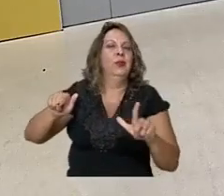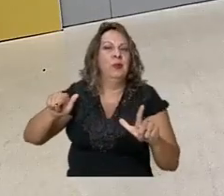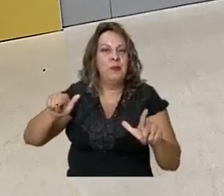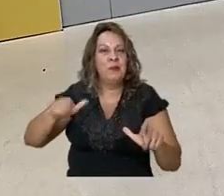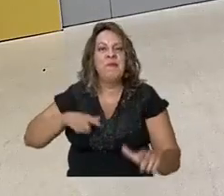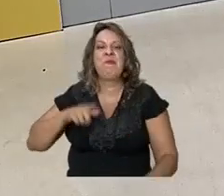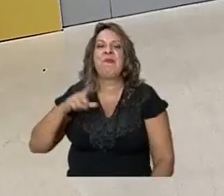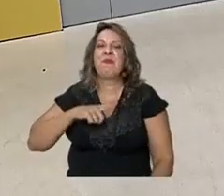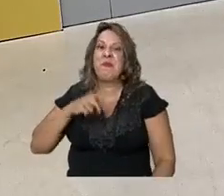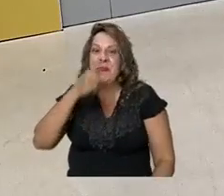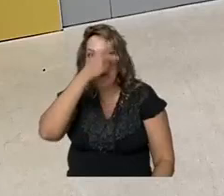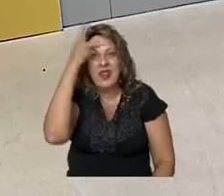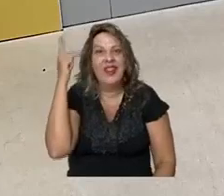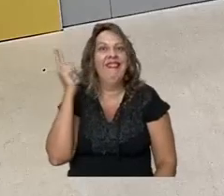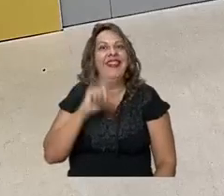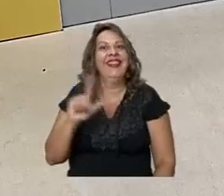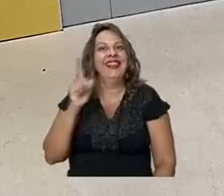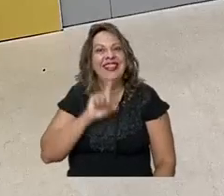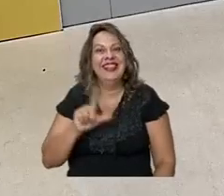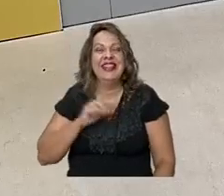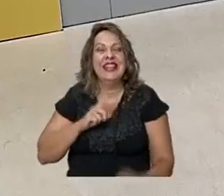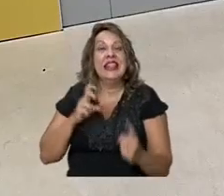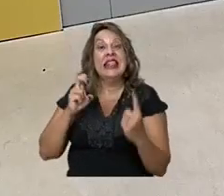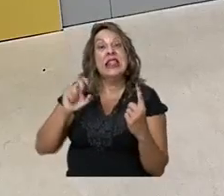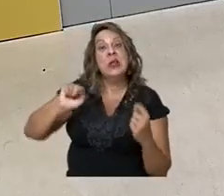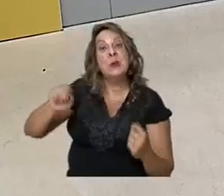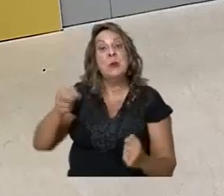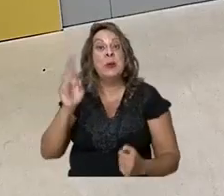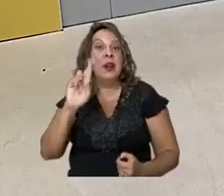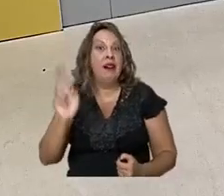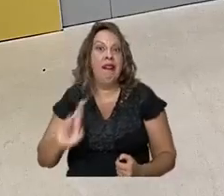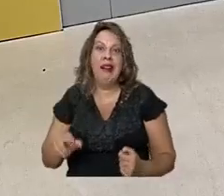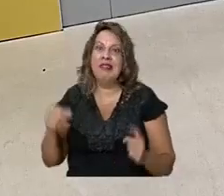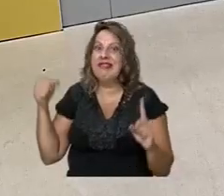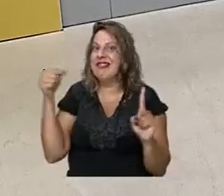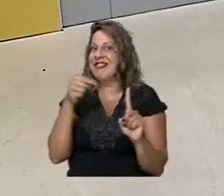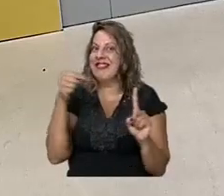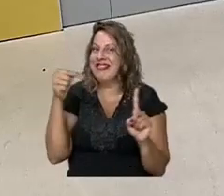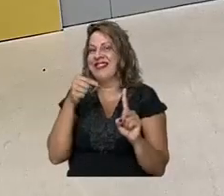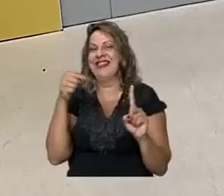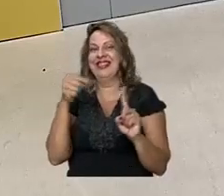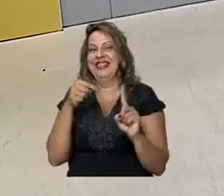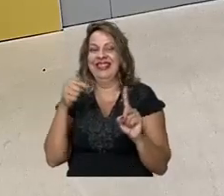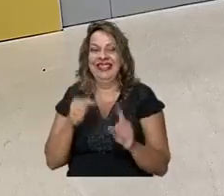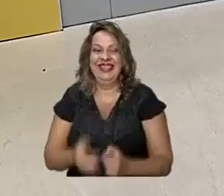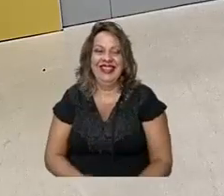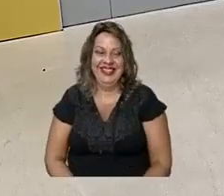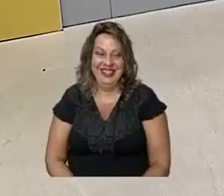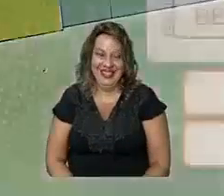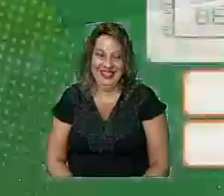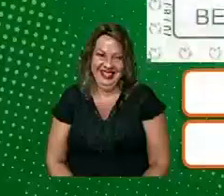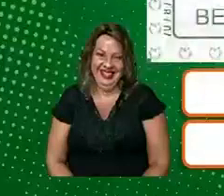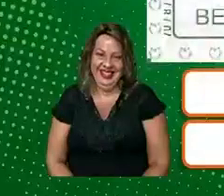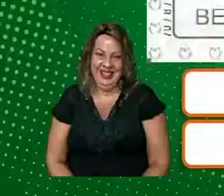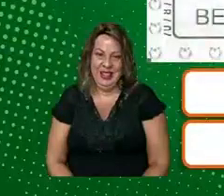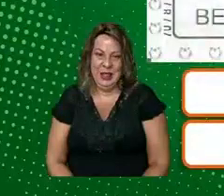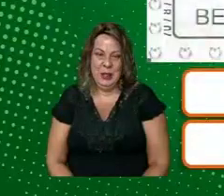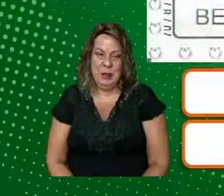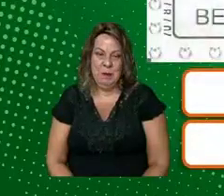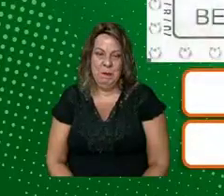Contemplado, Caju Cap, sim, R$5.000, tem dono, vamos lá. Muito bem, quero saber quem